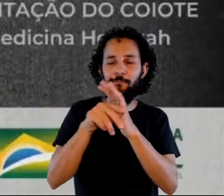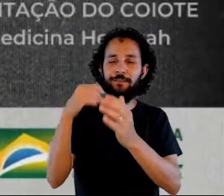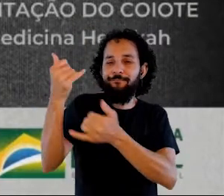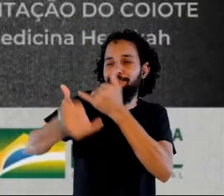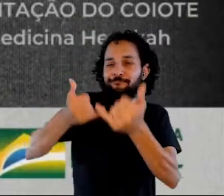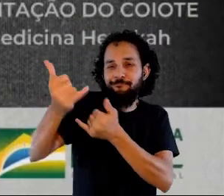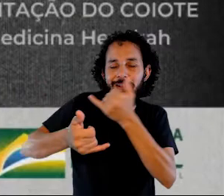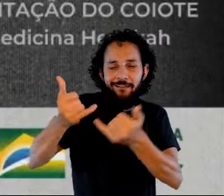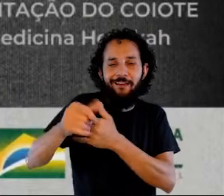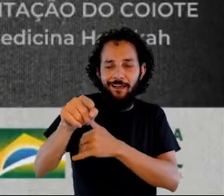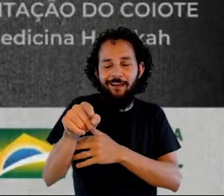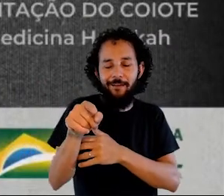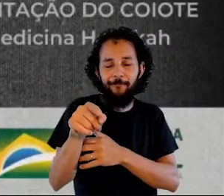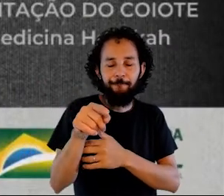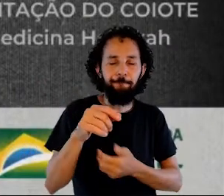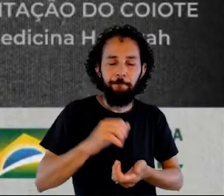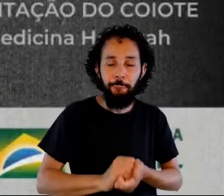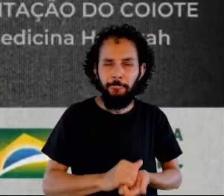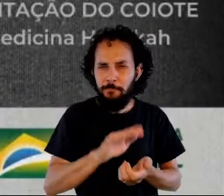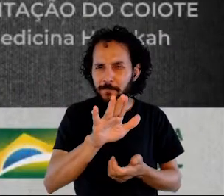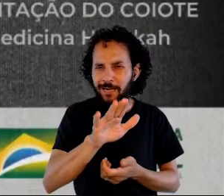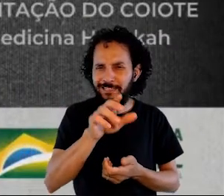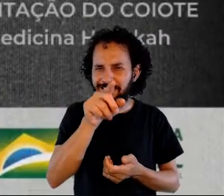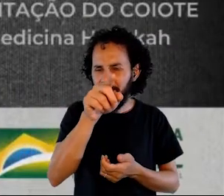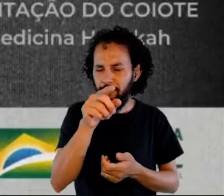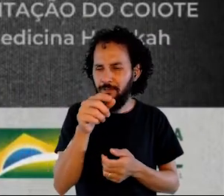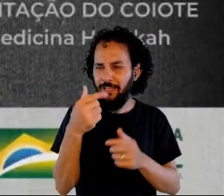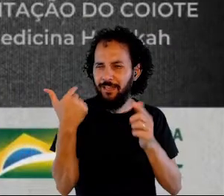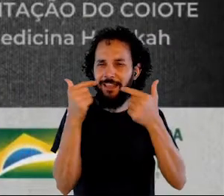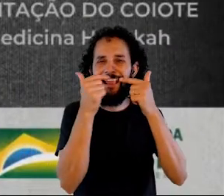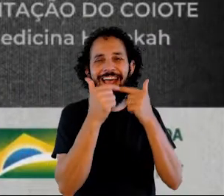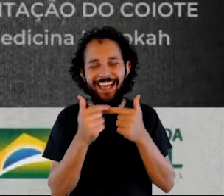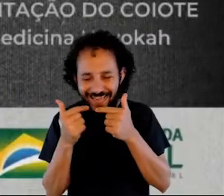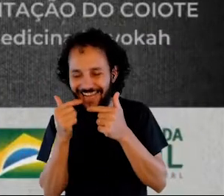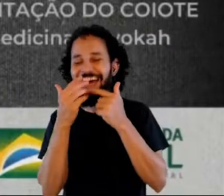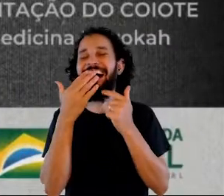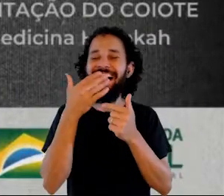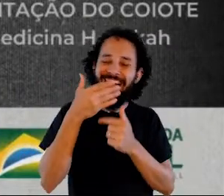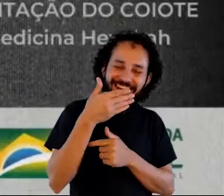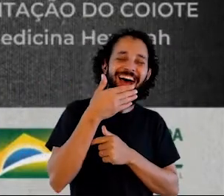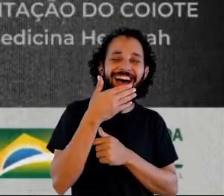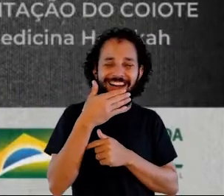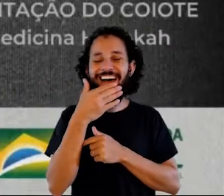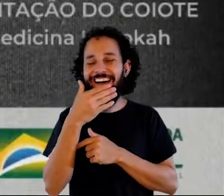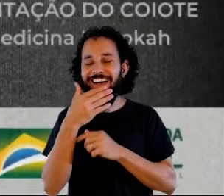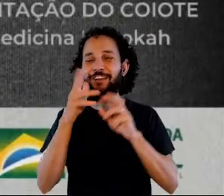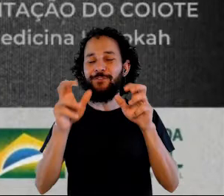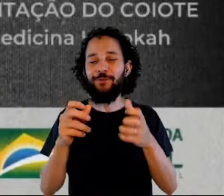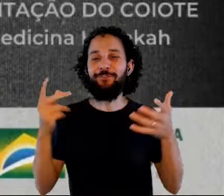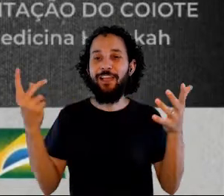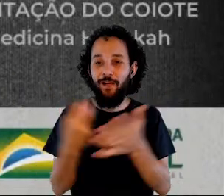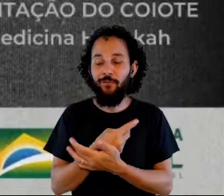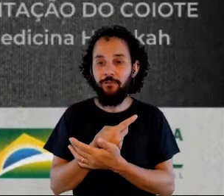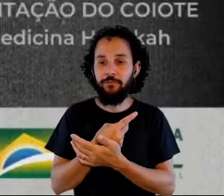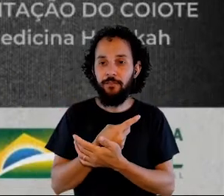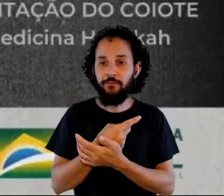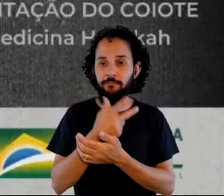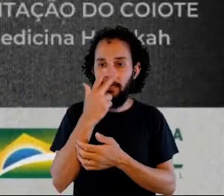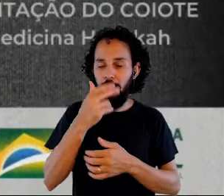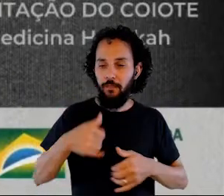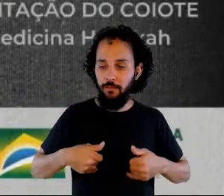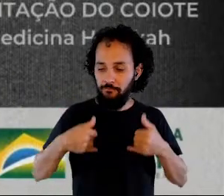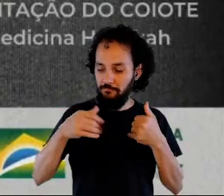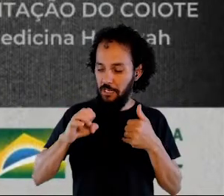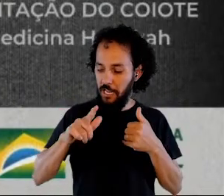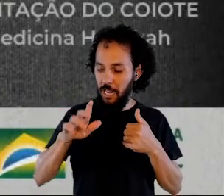Se você pode rir, os acontecimentos desnudam o seu ego orgulhoso